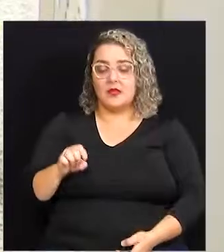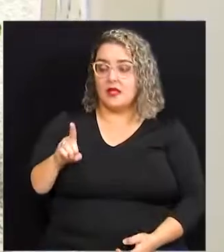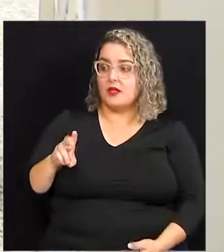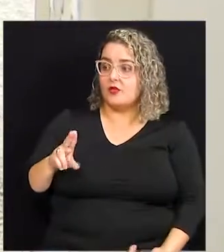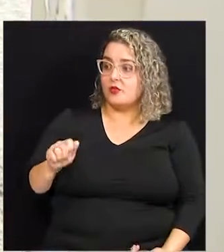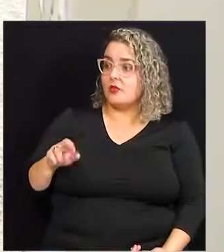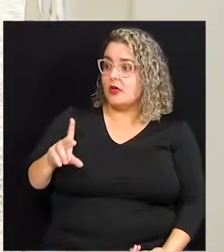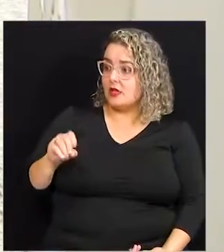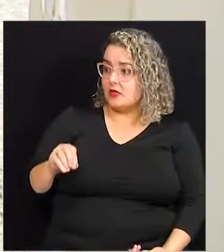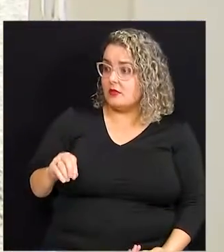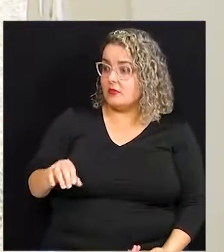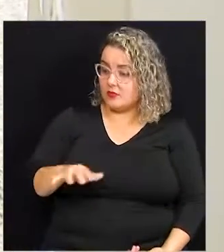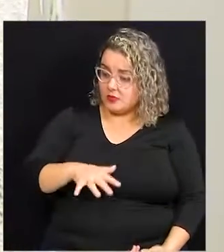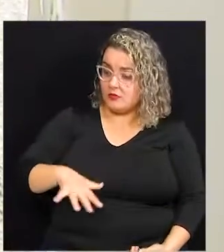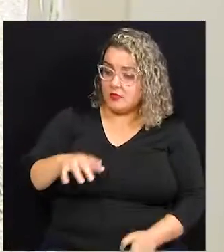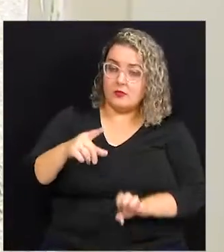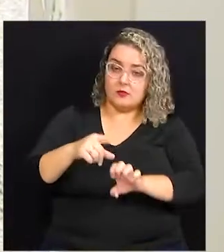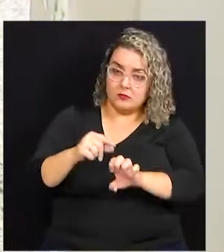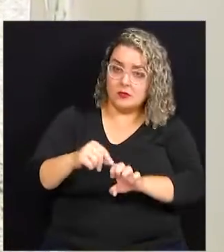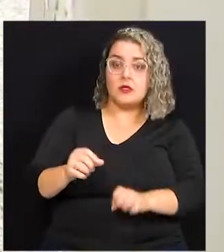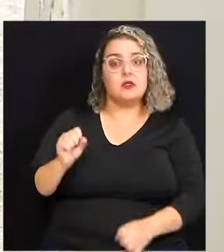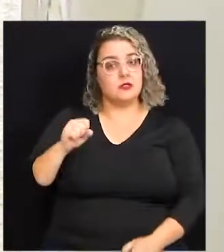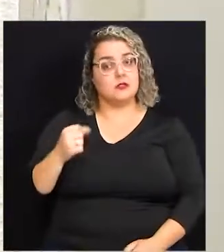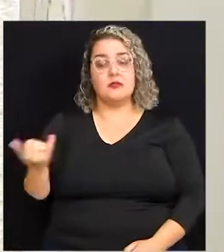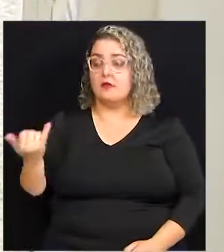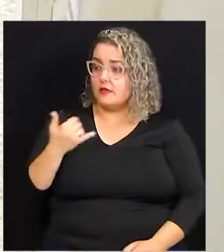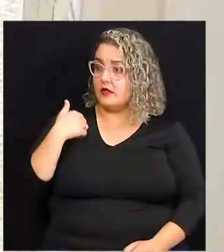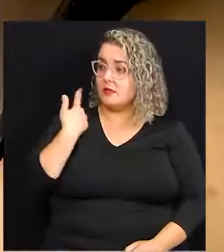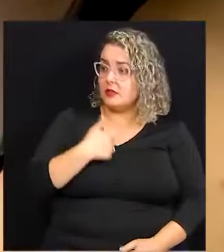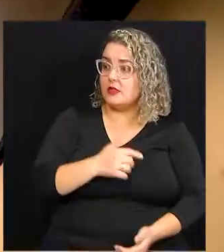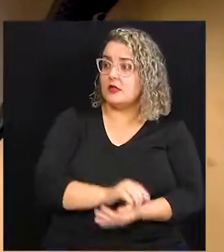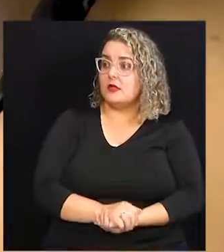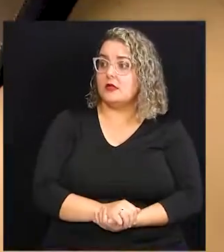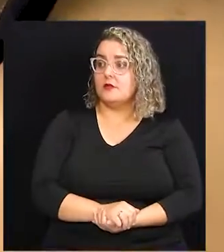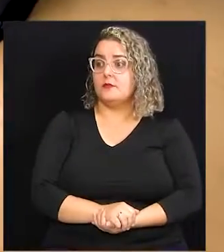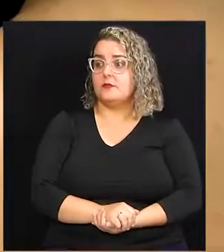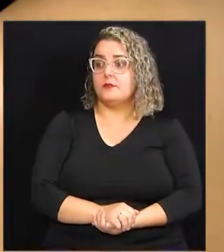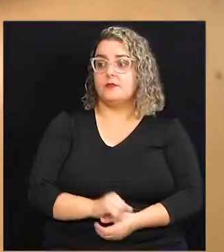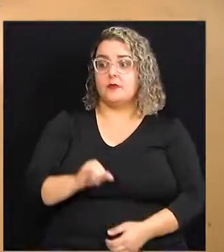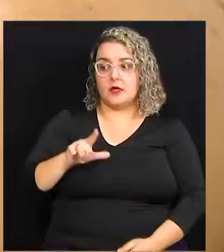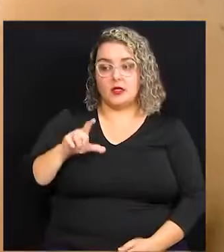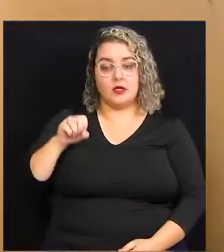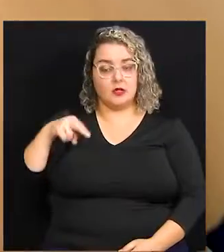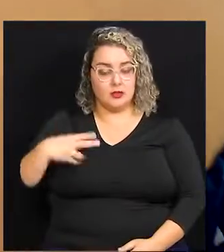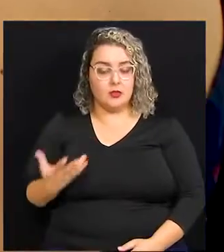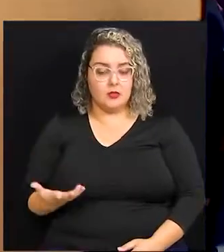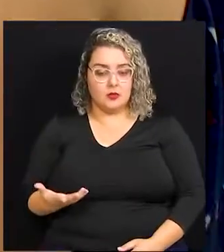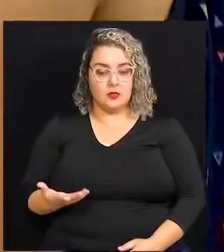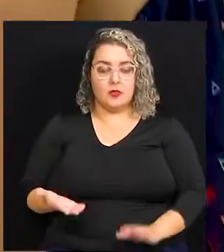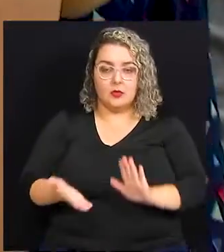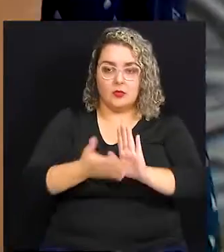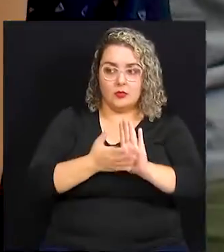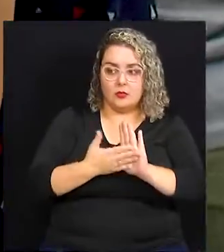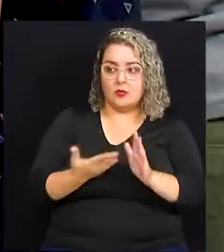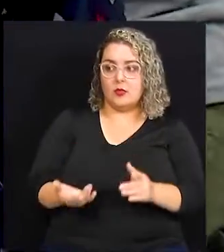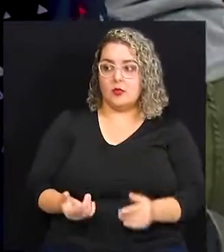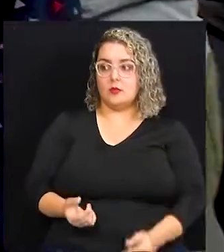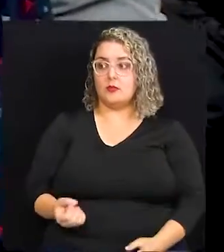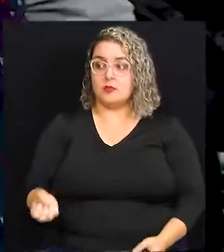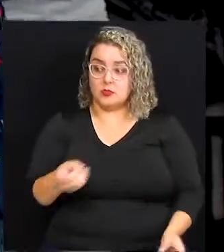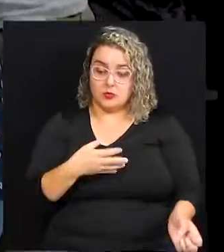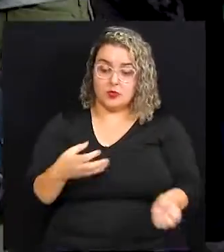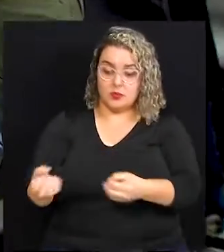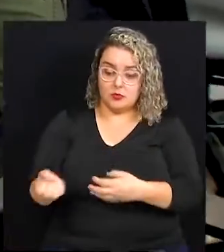Eduarda. Pode ir também para a área do empreendedorismo? Sim, Conta pra gente. Aqui na Ilum, a proposta era um pouco